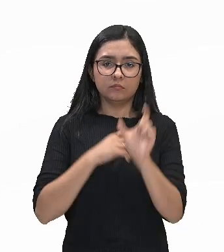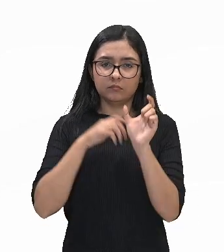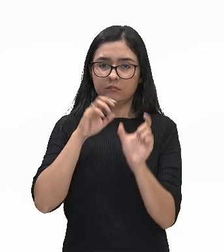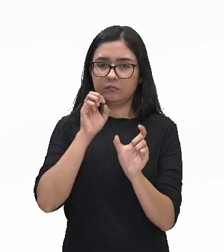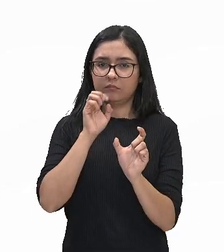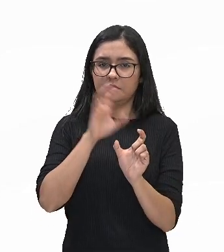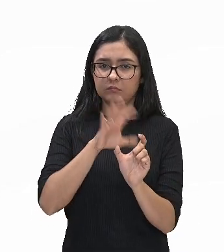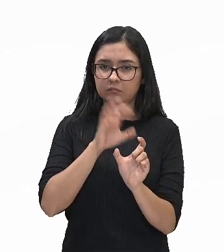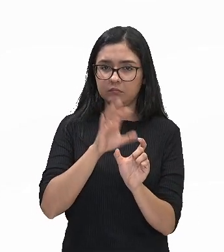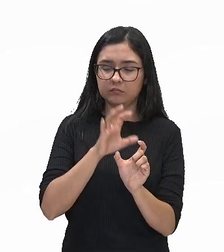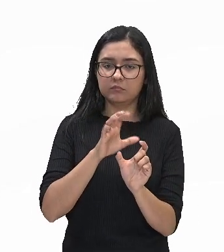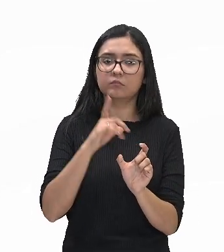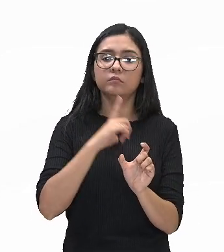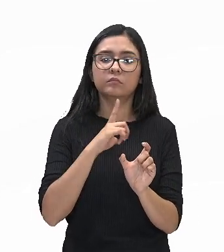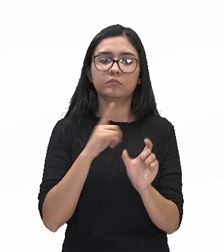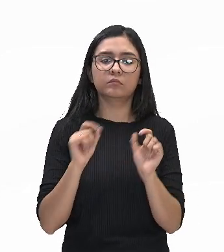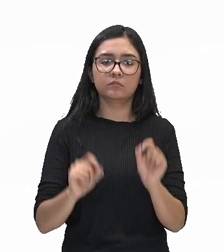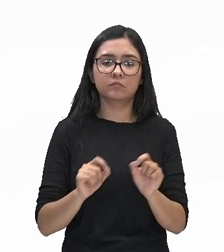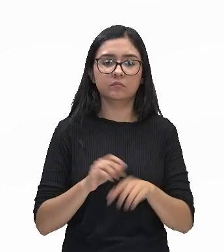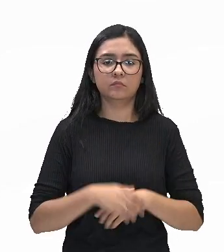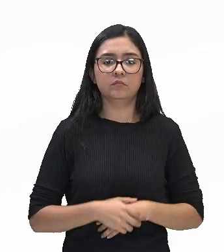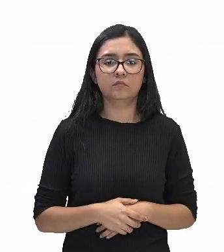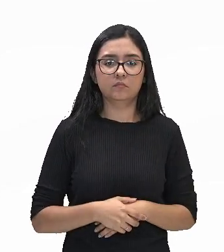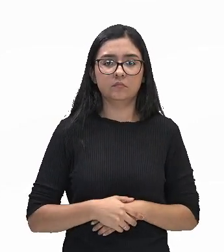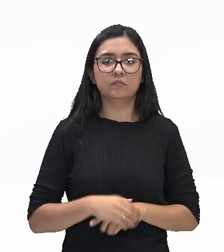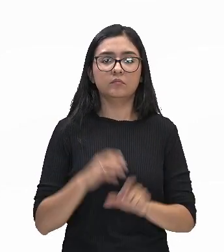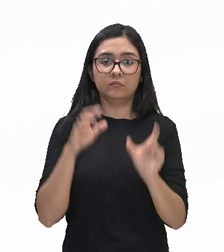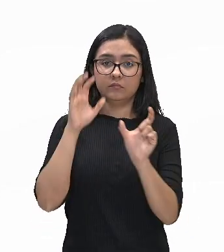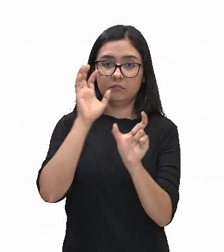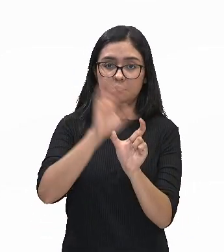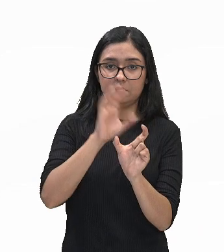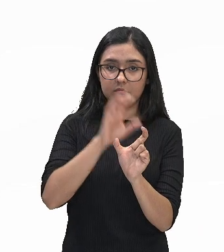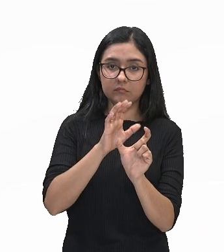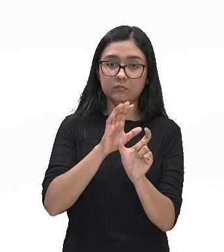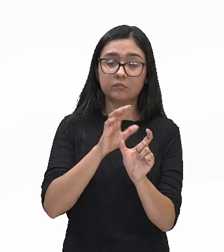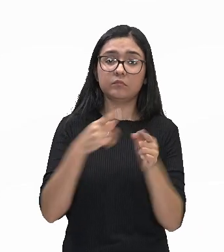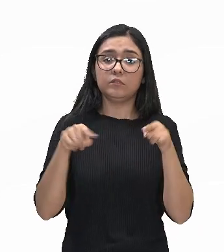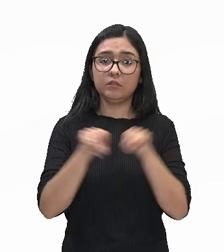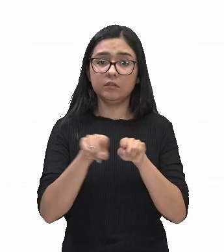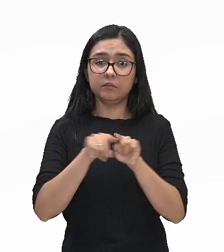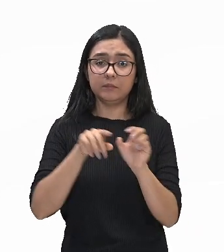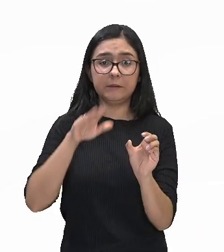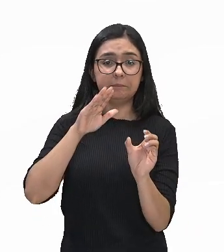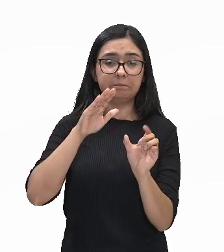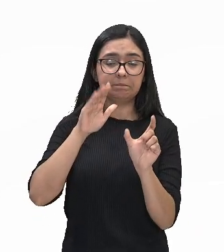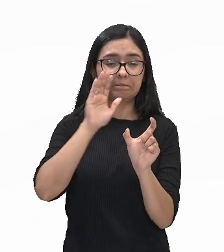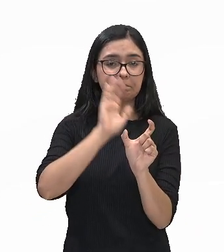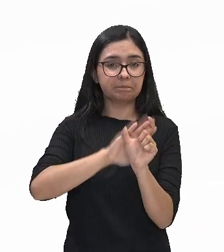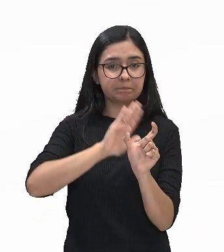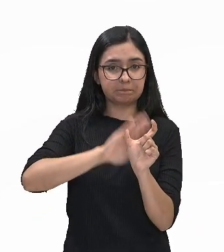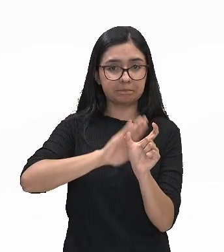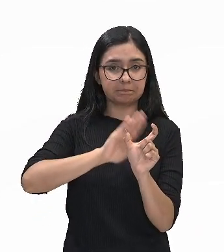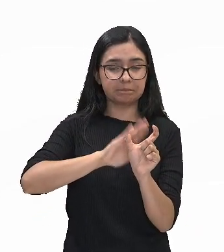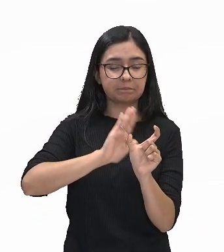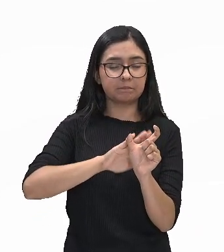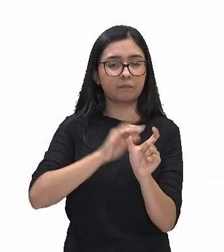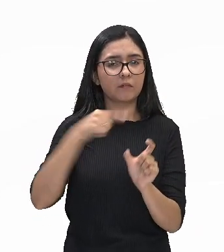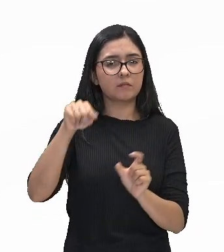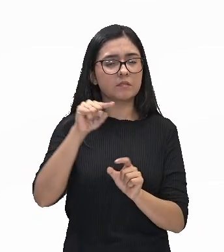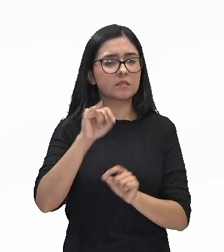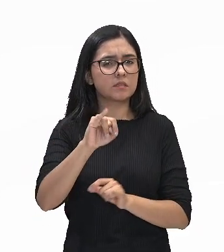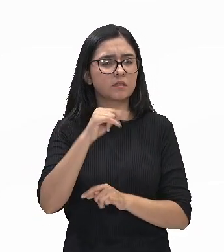é a linguagem denotativa e a conotativa? Quem tiver dúvida, de repente você pode pensar,